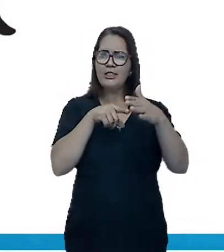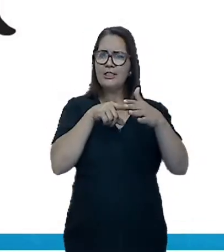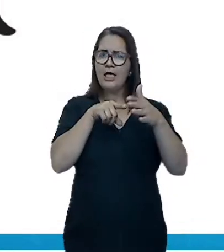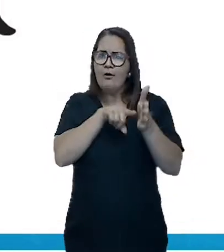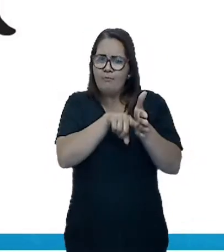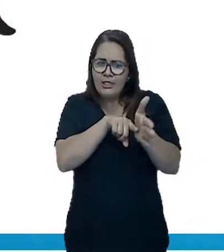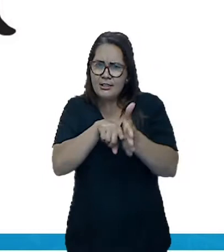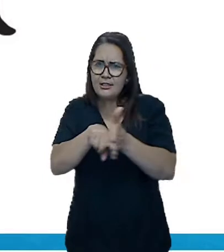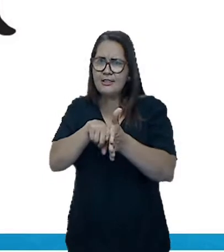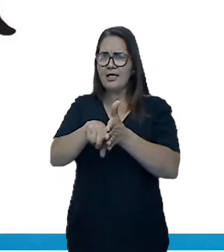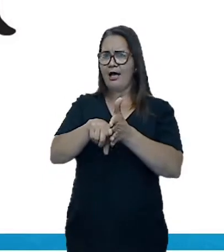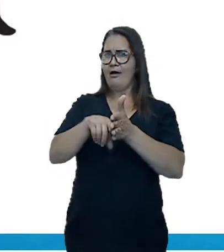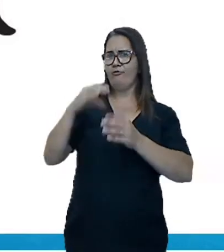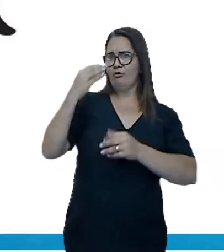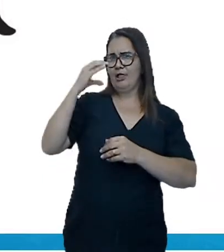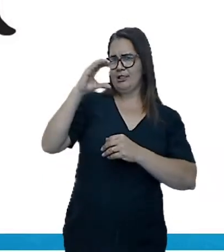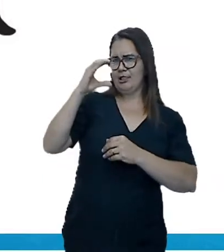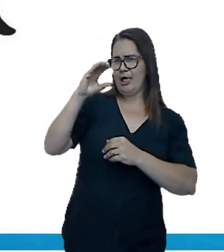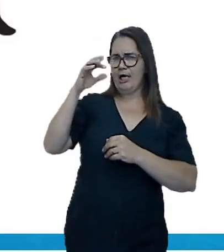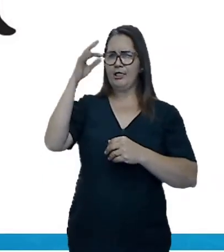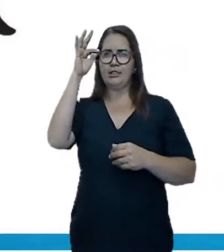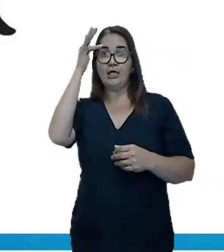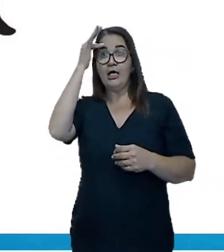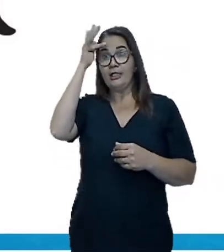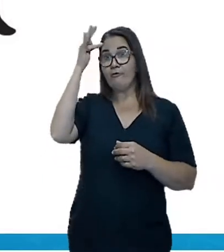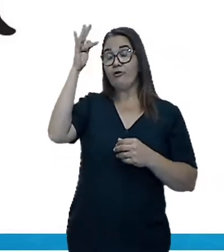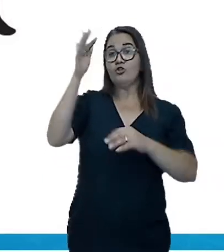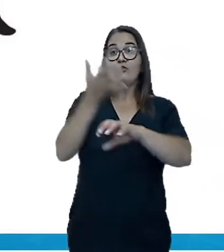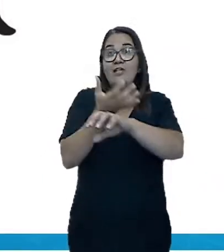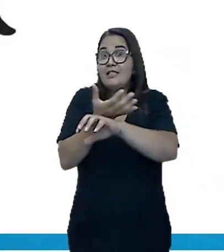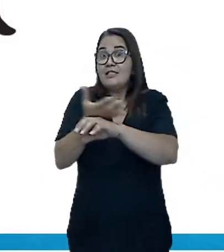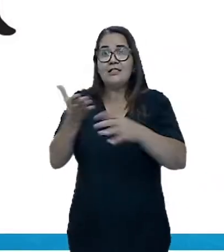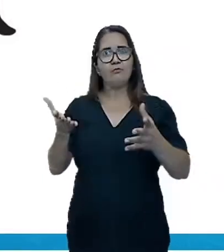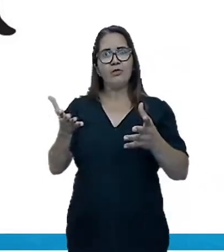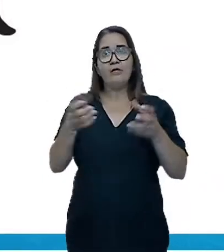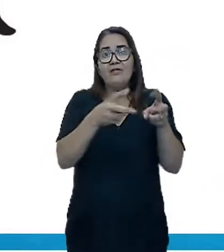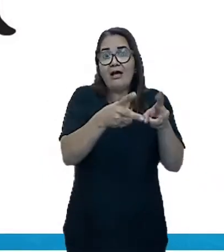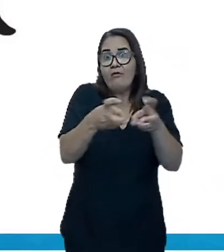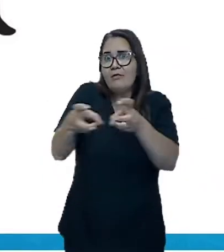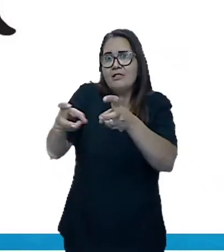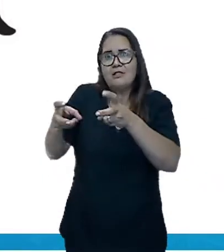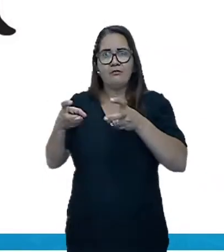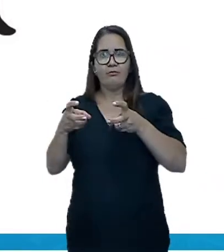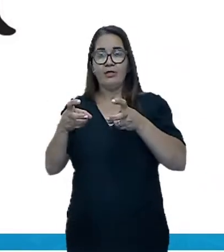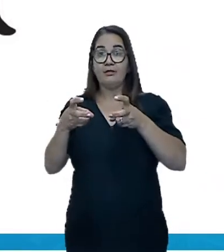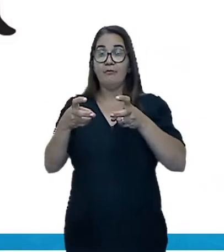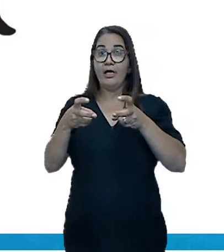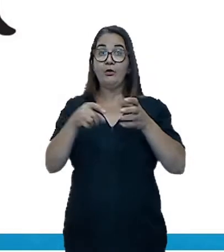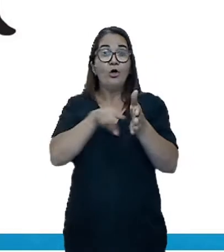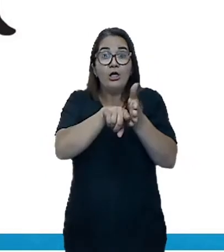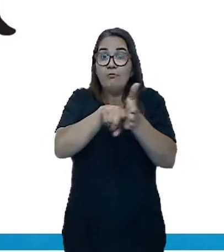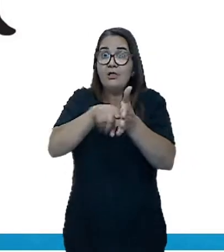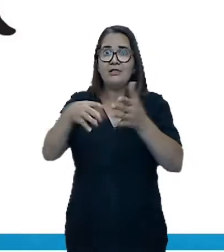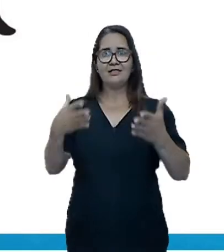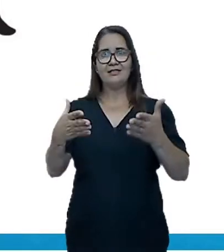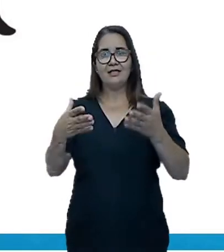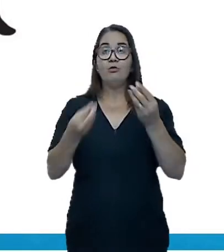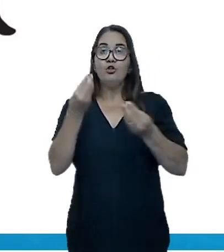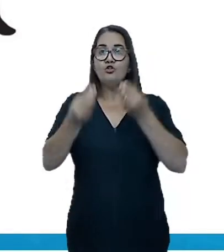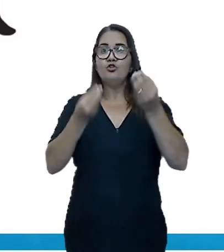surgiu o homem e como ocupou os continentes é um verdadeiro desafio e requer a